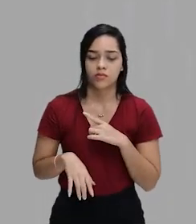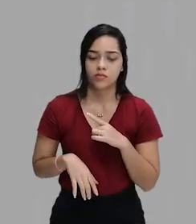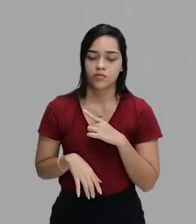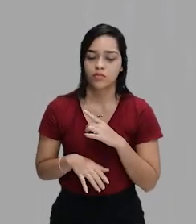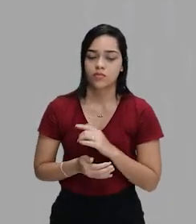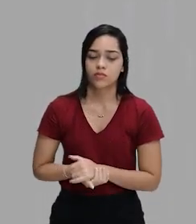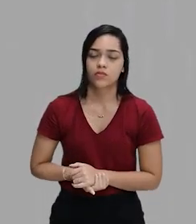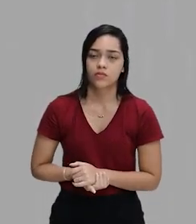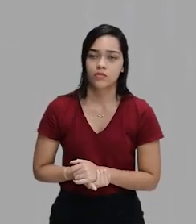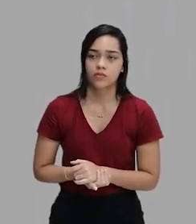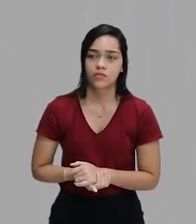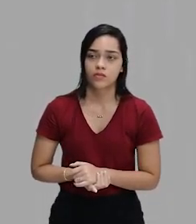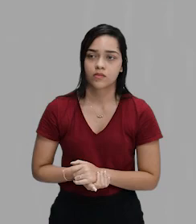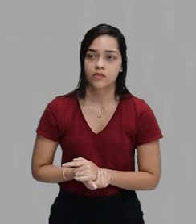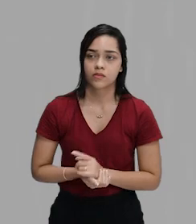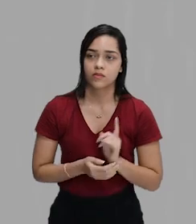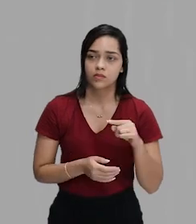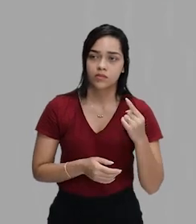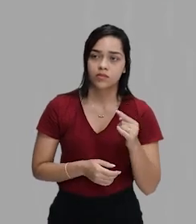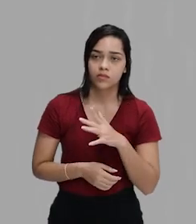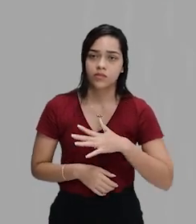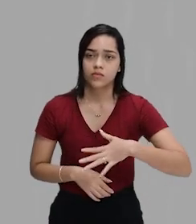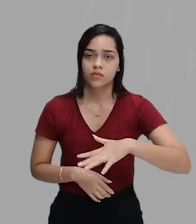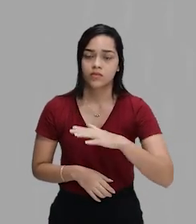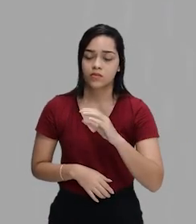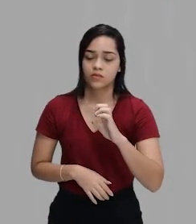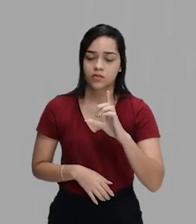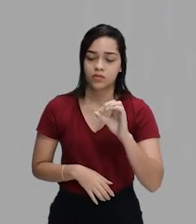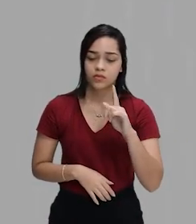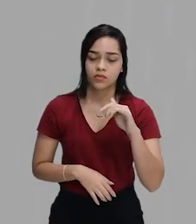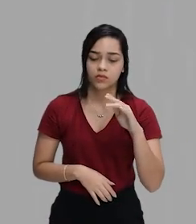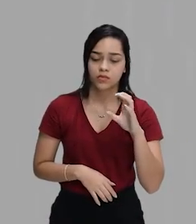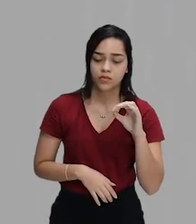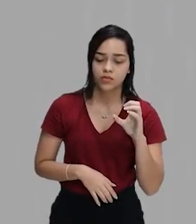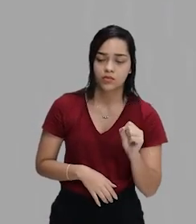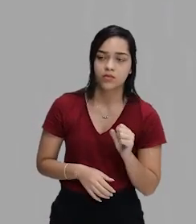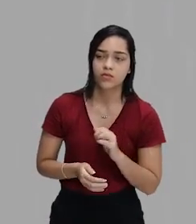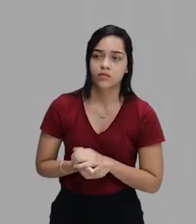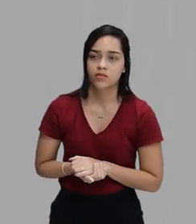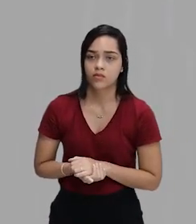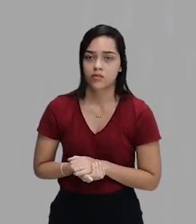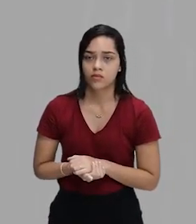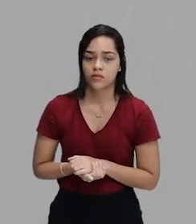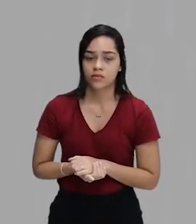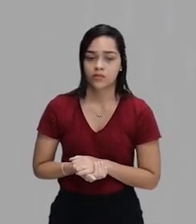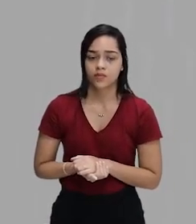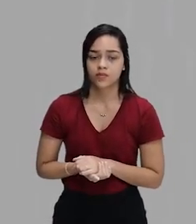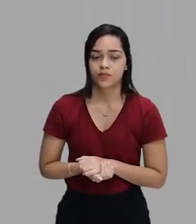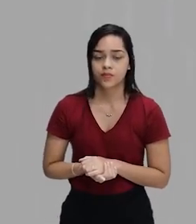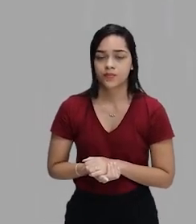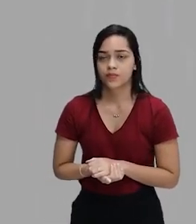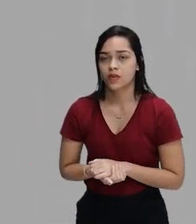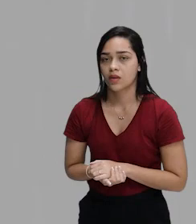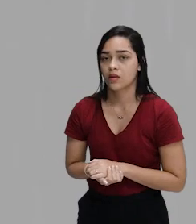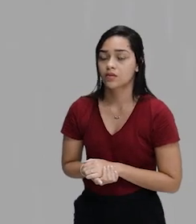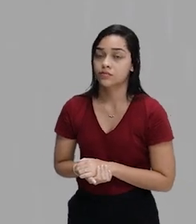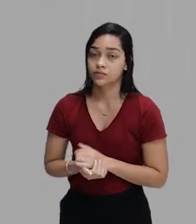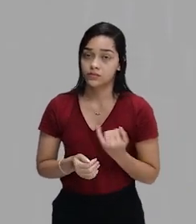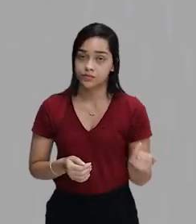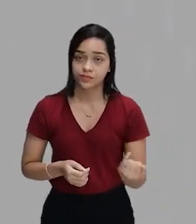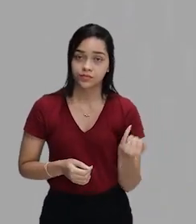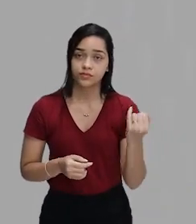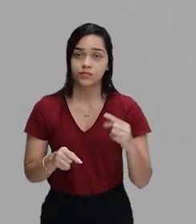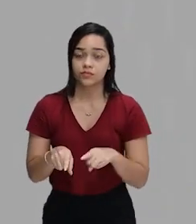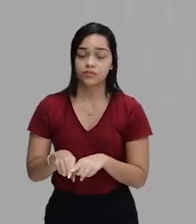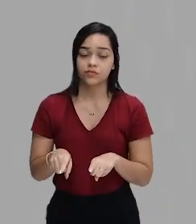fontes e de outros ambientes ecológicos, ou de outros ecossistemas. É preciso observar.